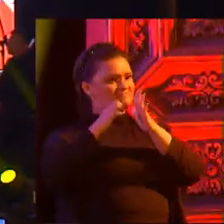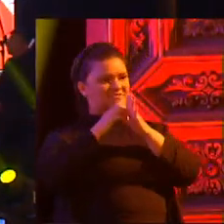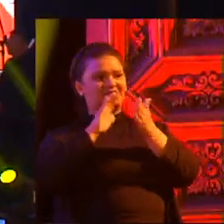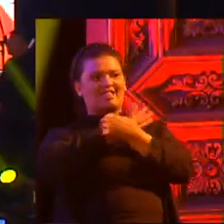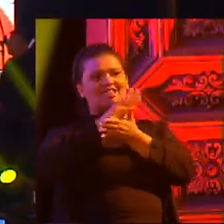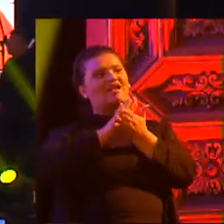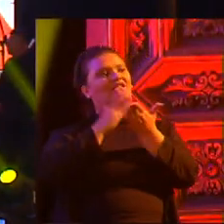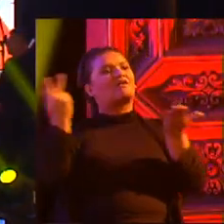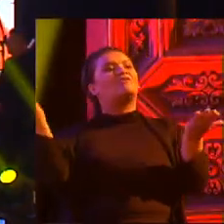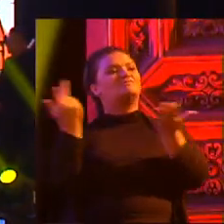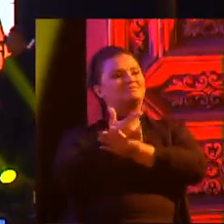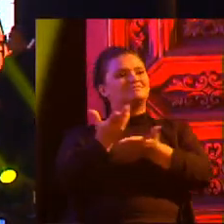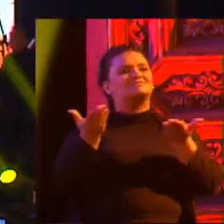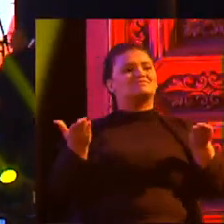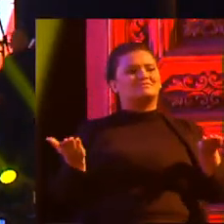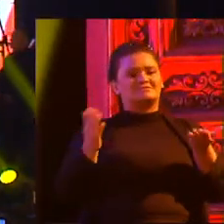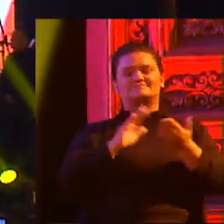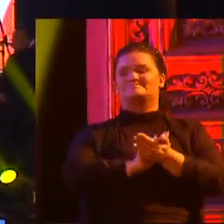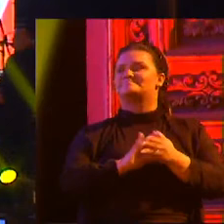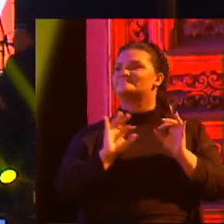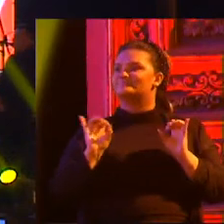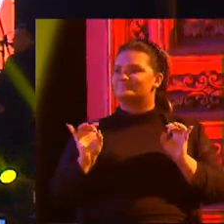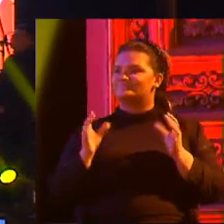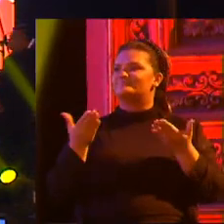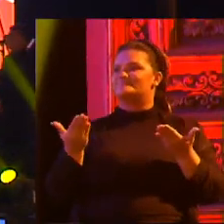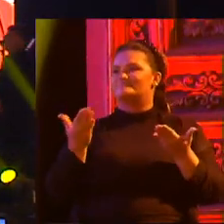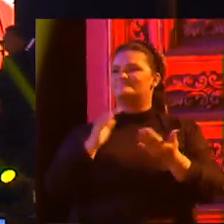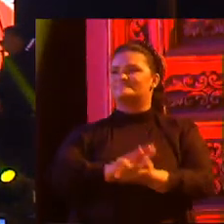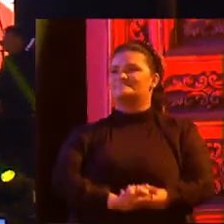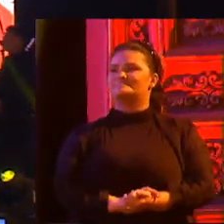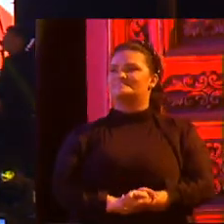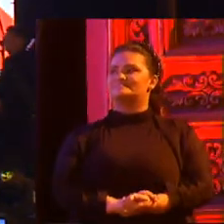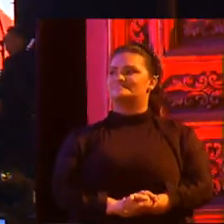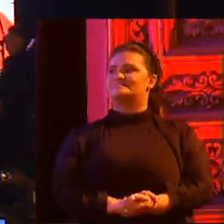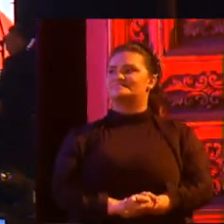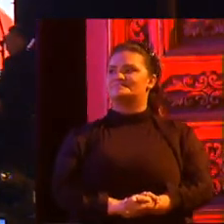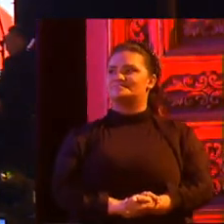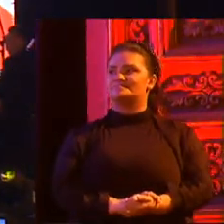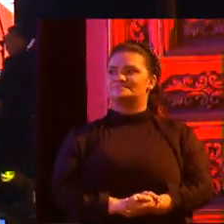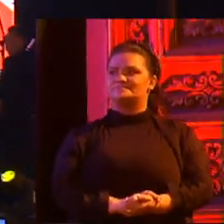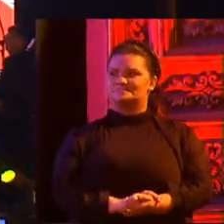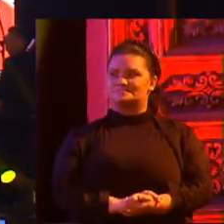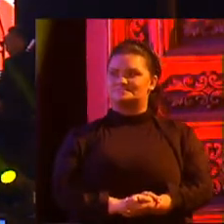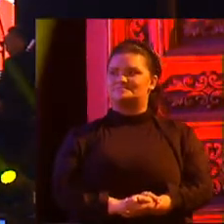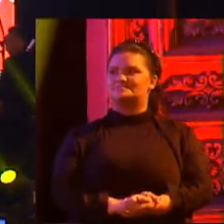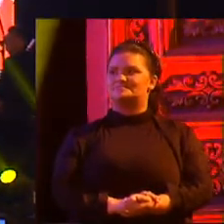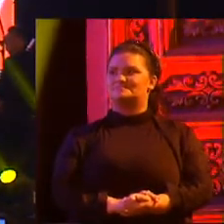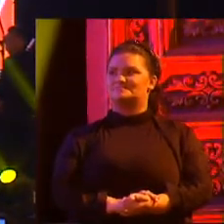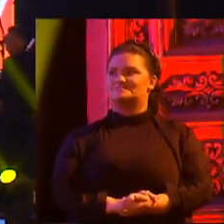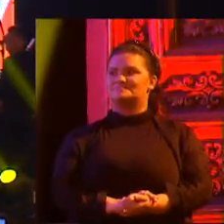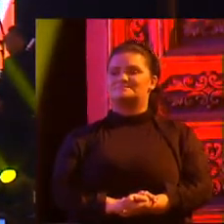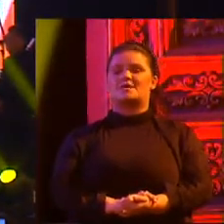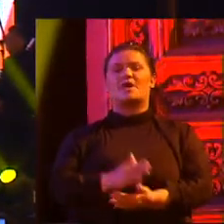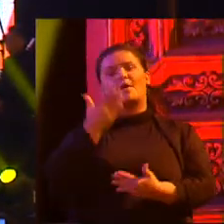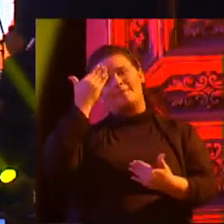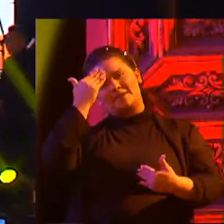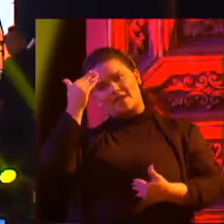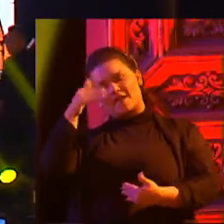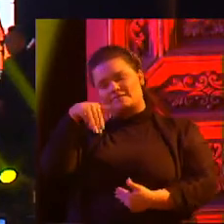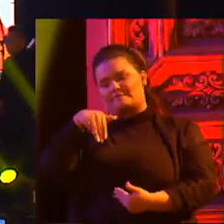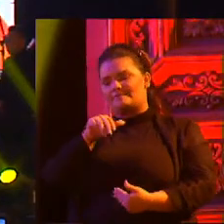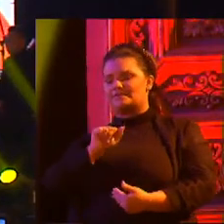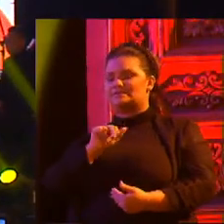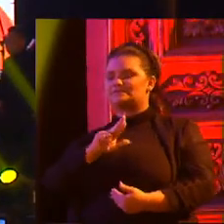disso aconteceria. E é isso, sabe? Sempre obrigado. Sempre vou lembrar. Obrigada, Marcel. E agora o Fê.